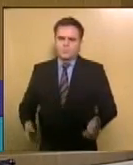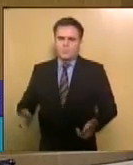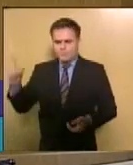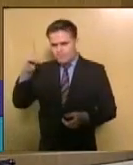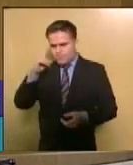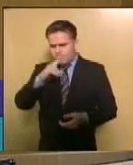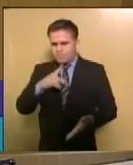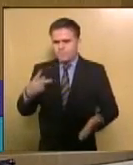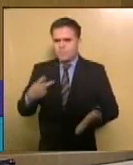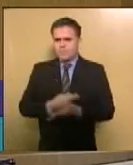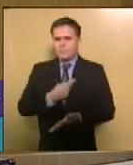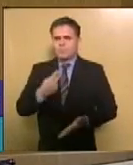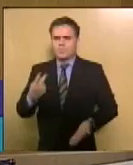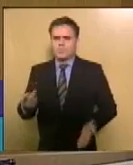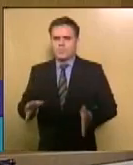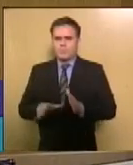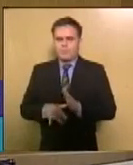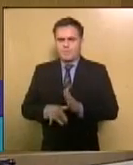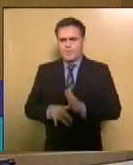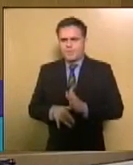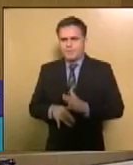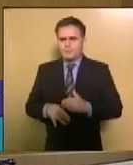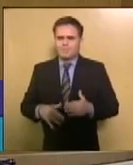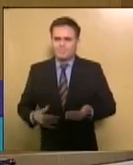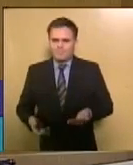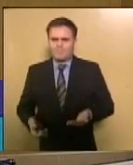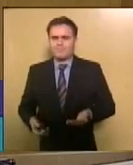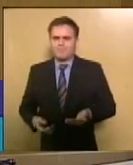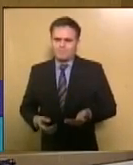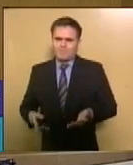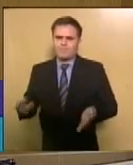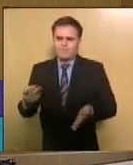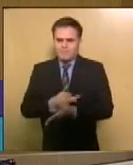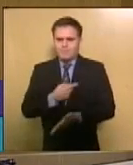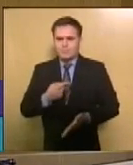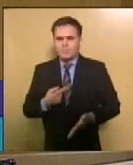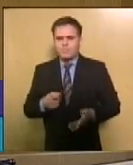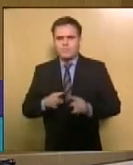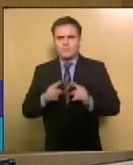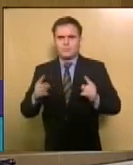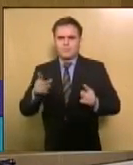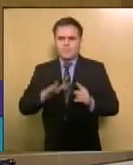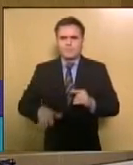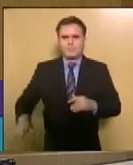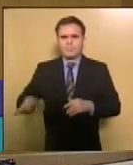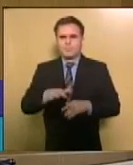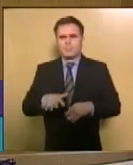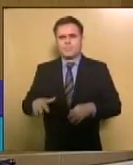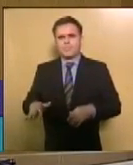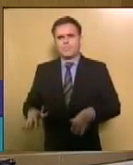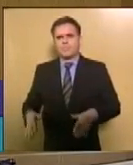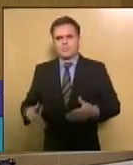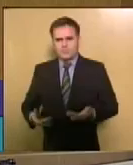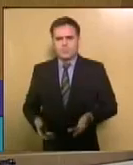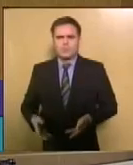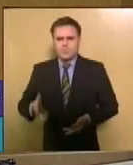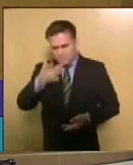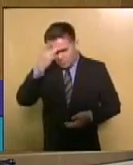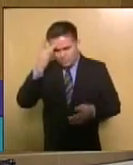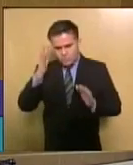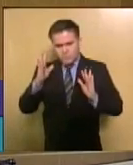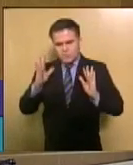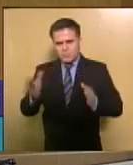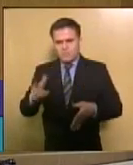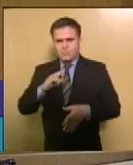ser o ladrão na esquina eventualmente isso acontece mas em geral o agressor é alguém que tem um vínculo com essa